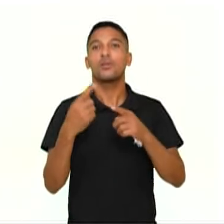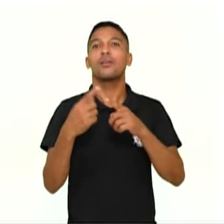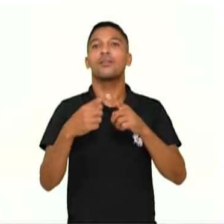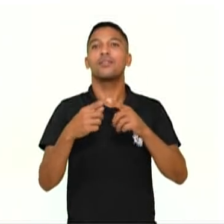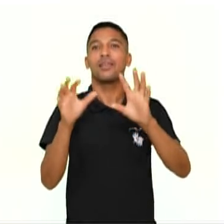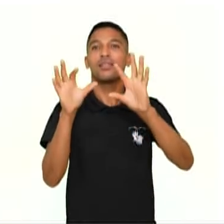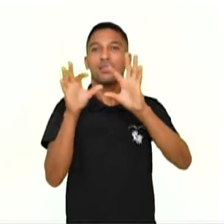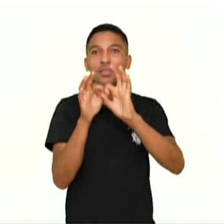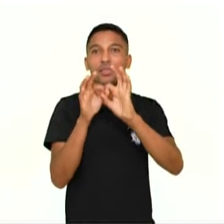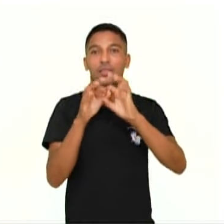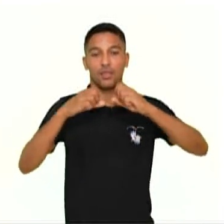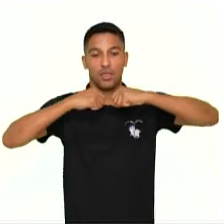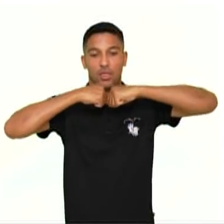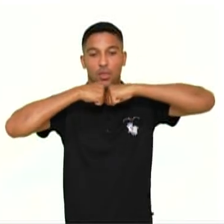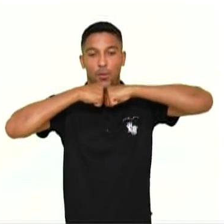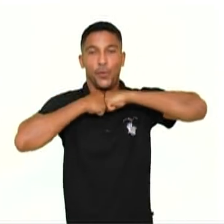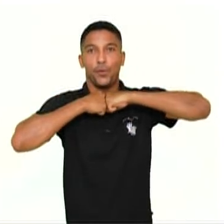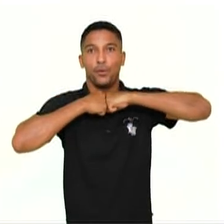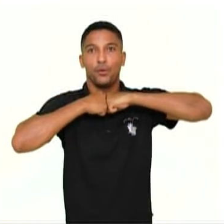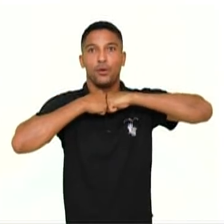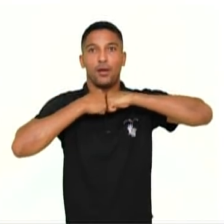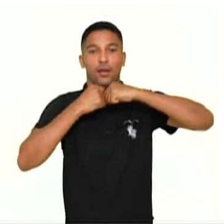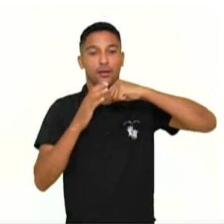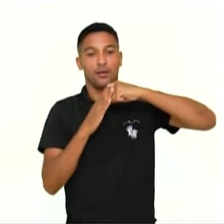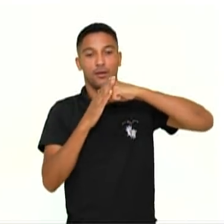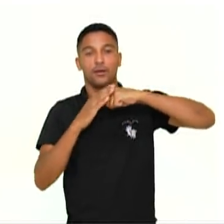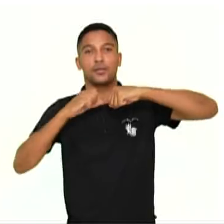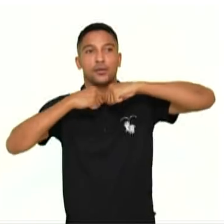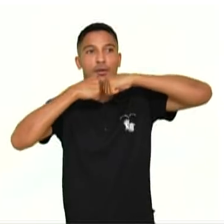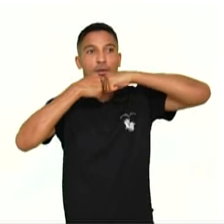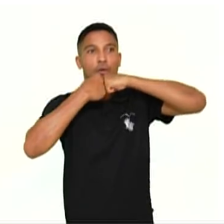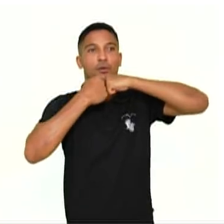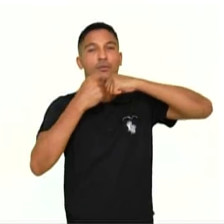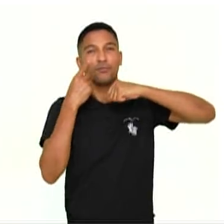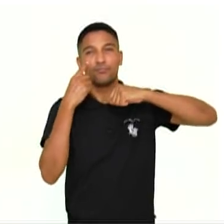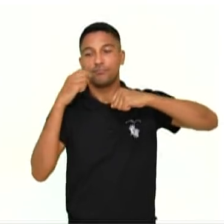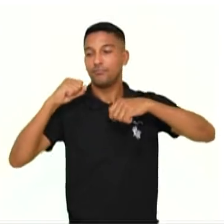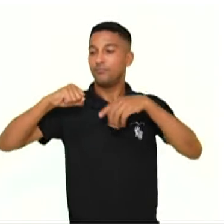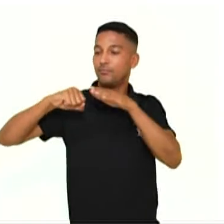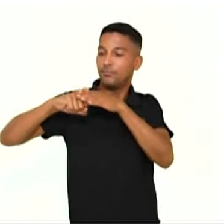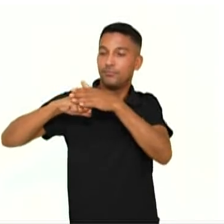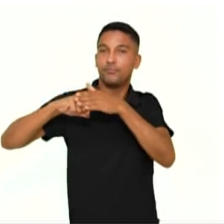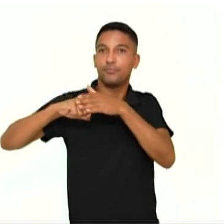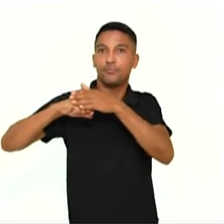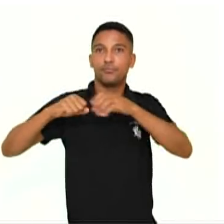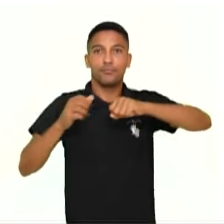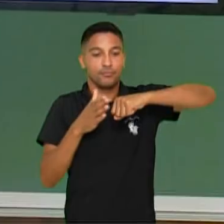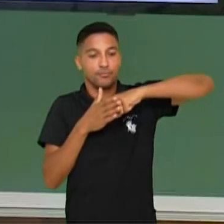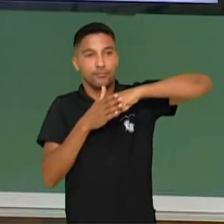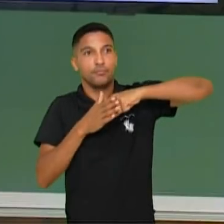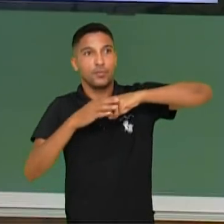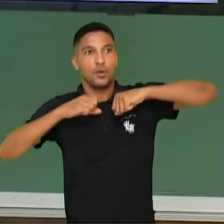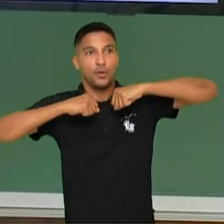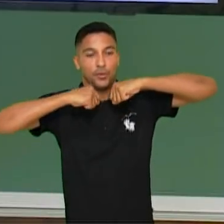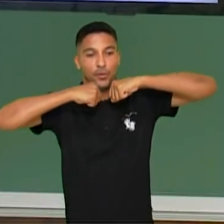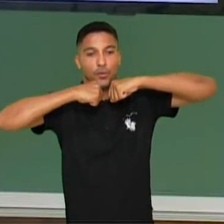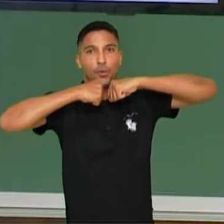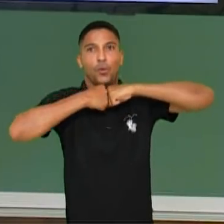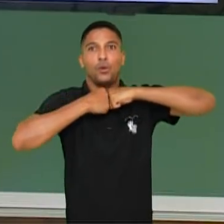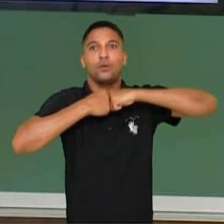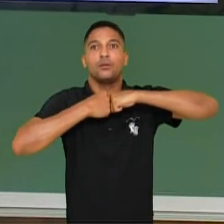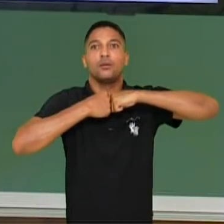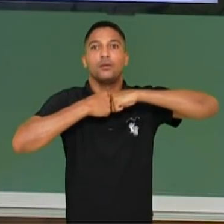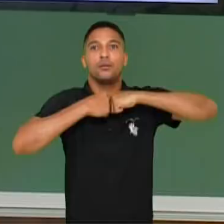alguma articulação. Então, percebam aqui que eu indiquei com as flechinhas as pontas, as